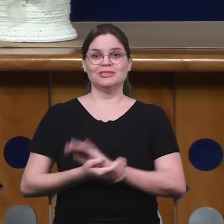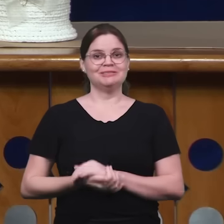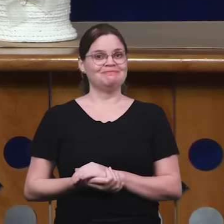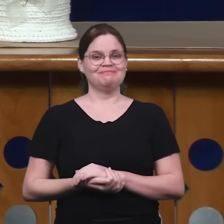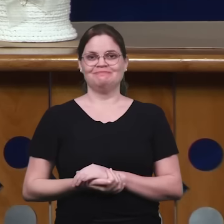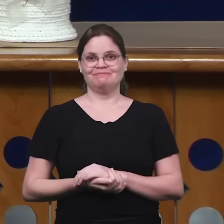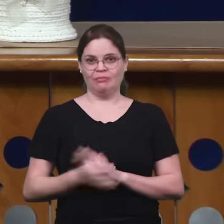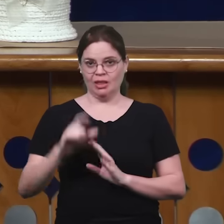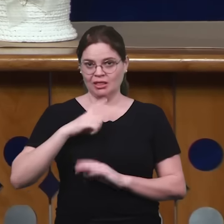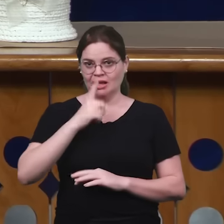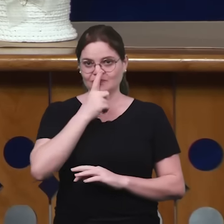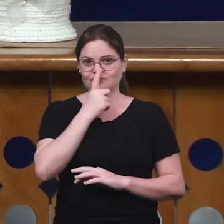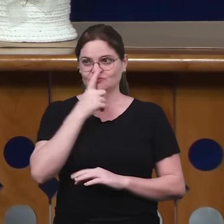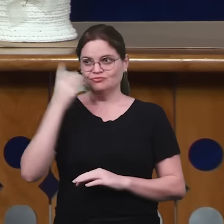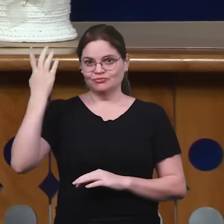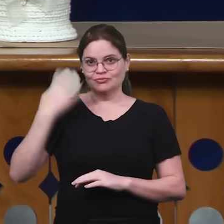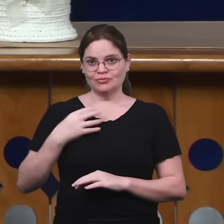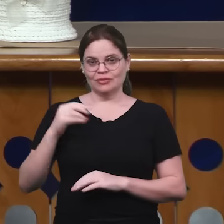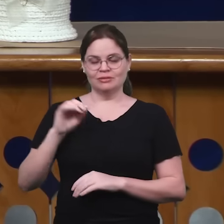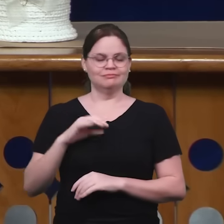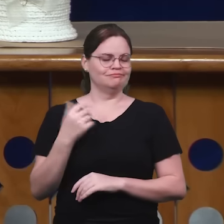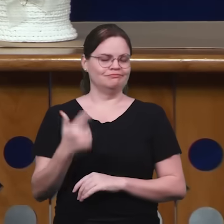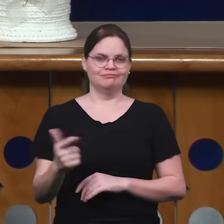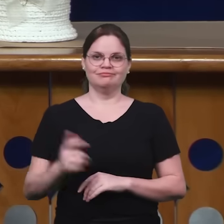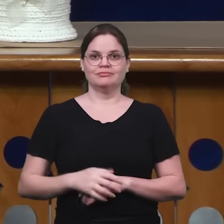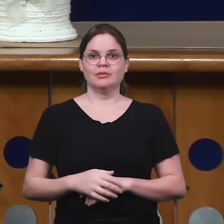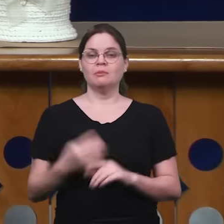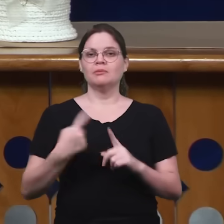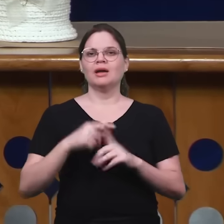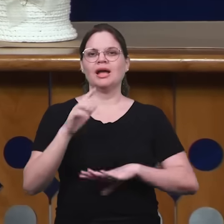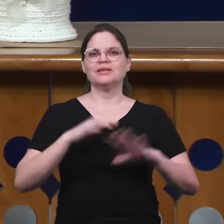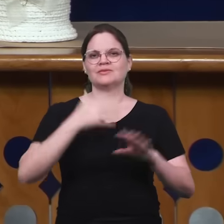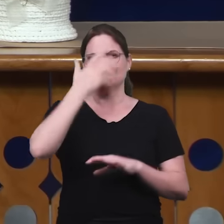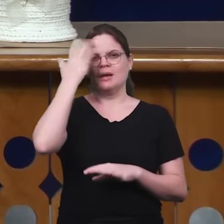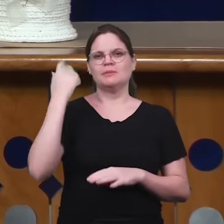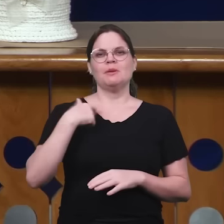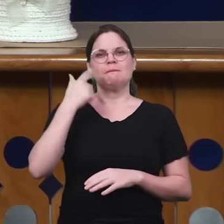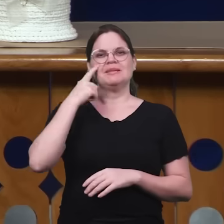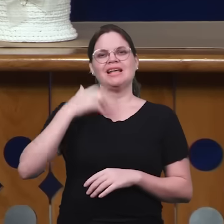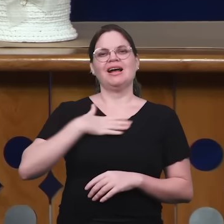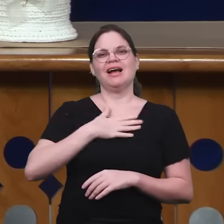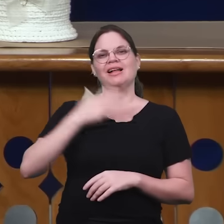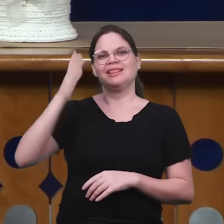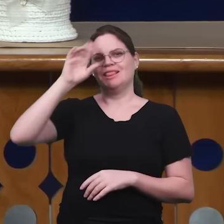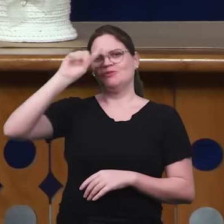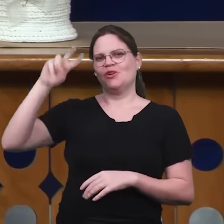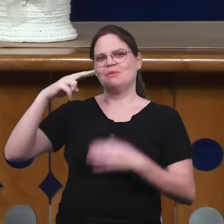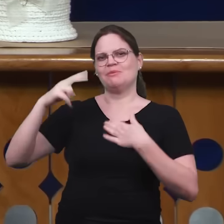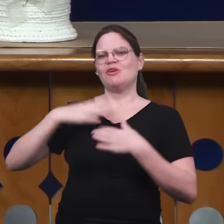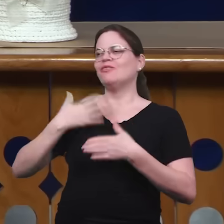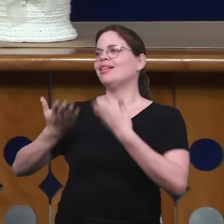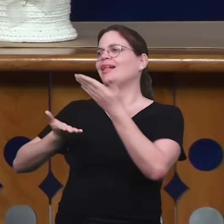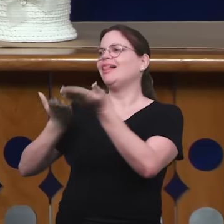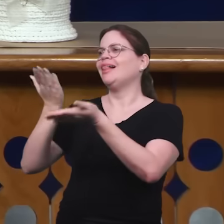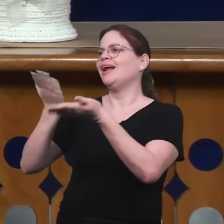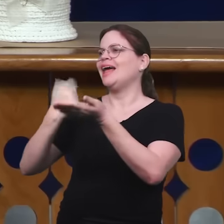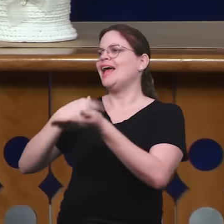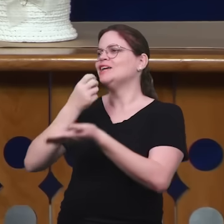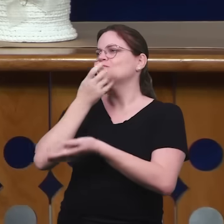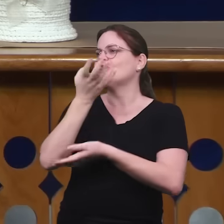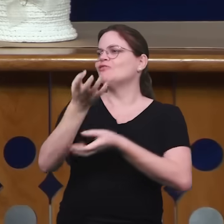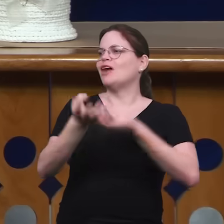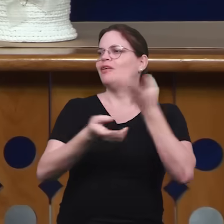as pessoas querem agradar a Deus e ela pensa que agradar a Deus é simplesmente aquilo que nós